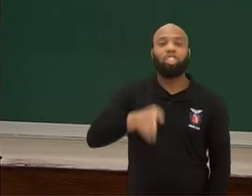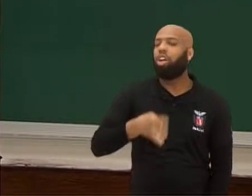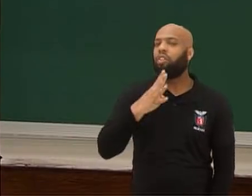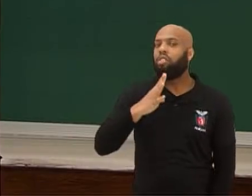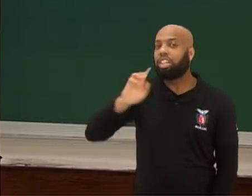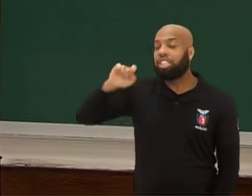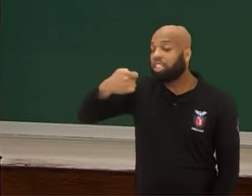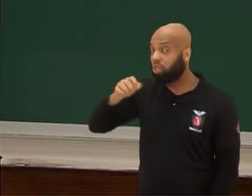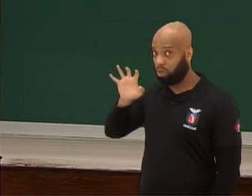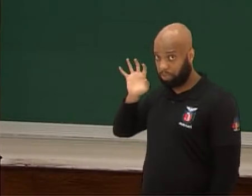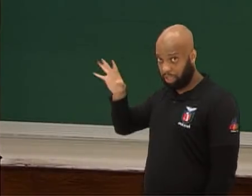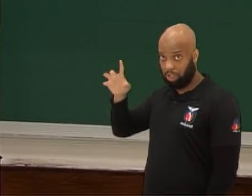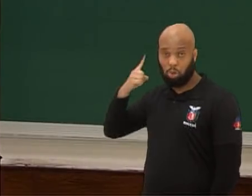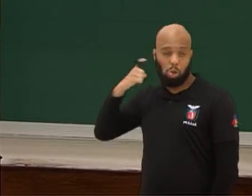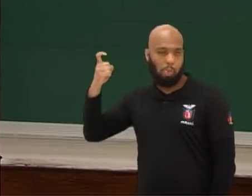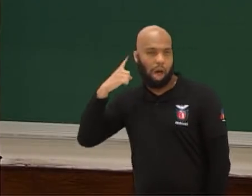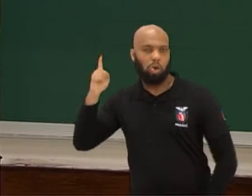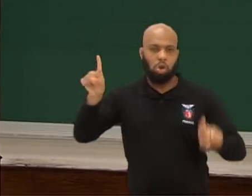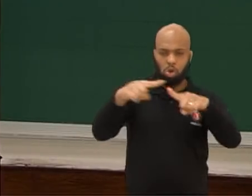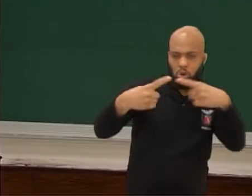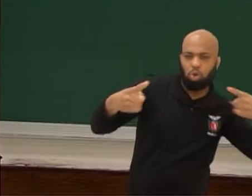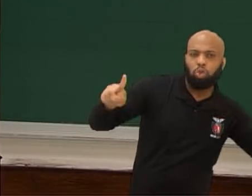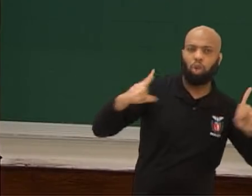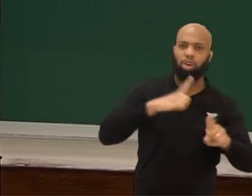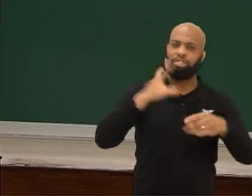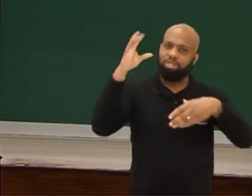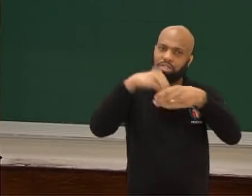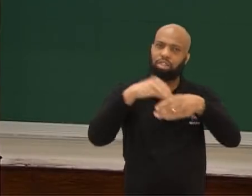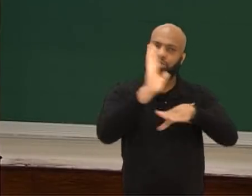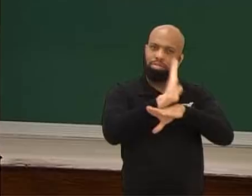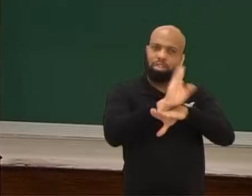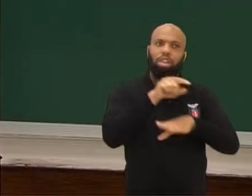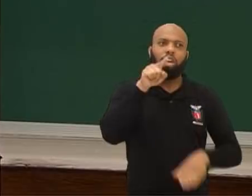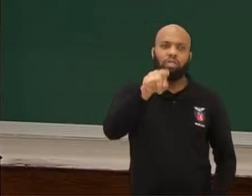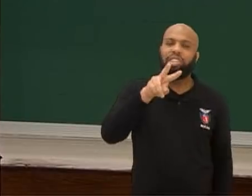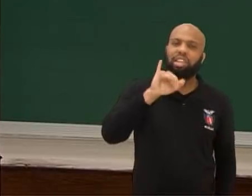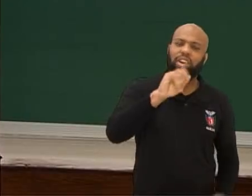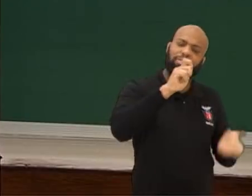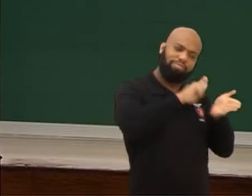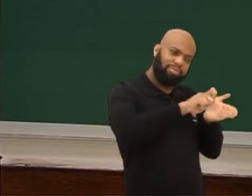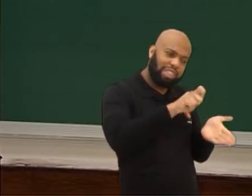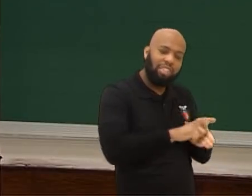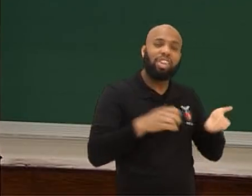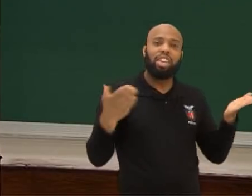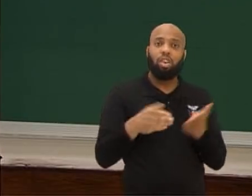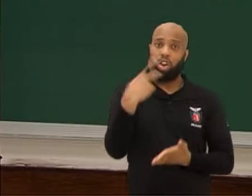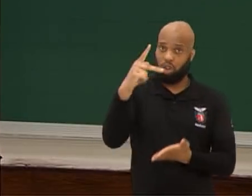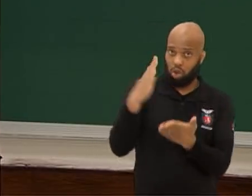antes sobre a história do som, dos sons dos filmes, e você vai